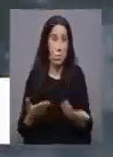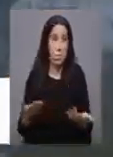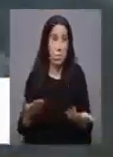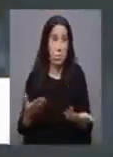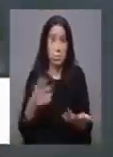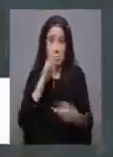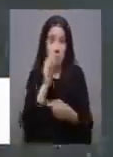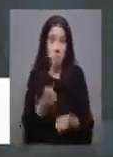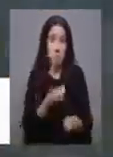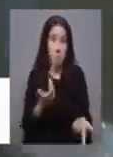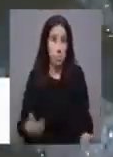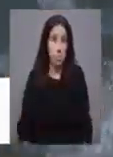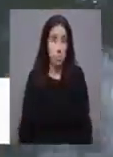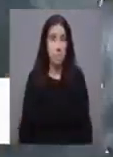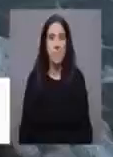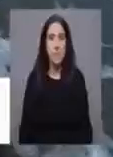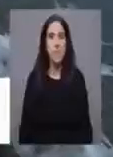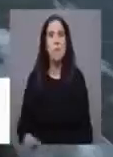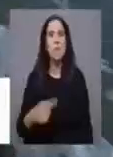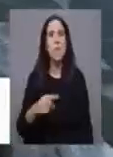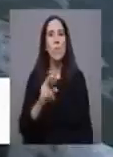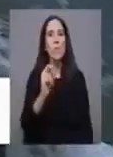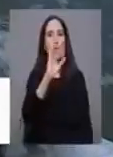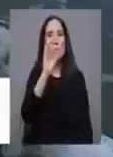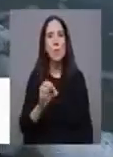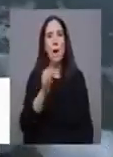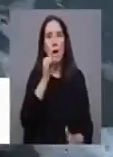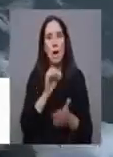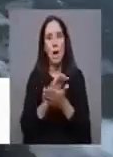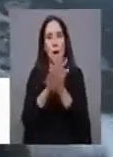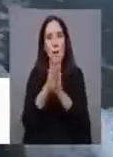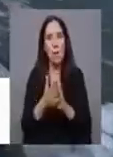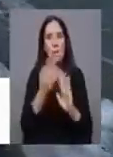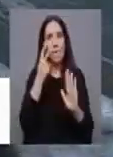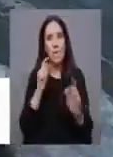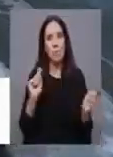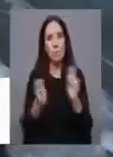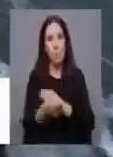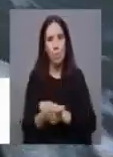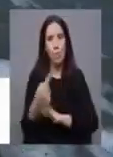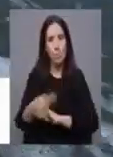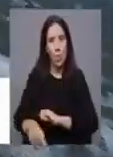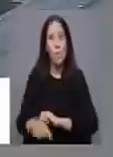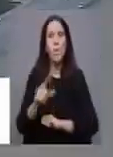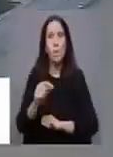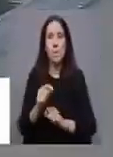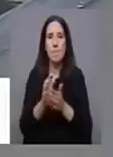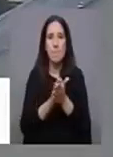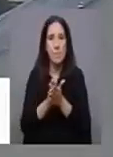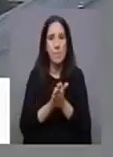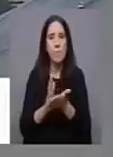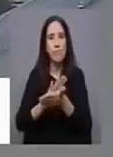um campo de Golfo. Numa região onde apenas 3% das águas residuais ganham uma nova vida depois do tratamento, a reutilização também está a ser